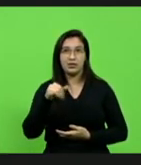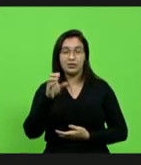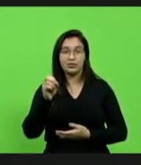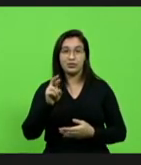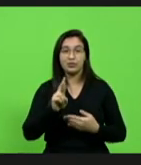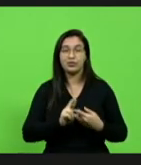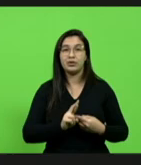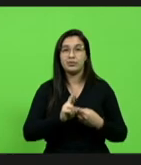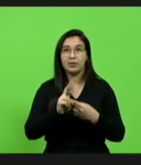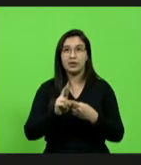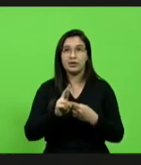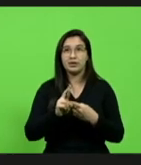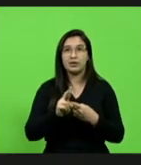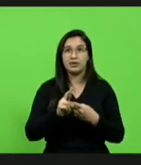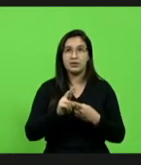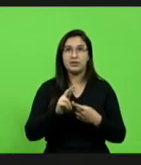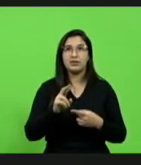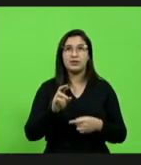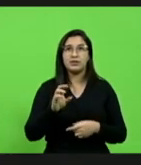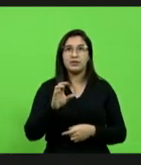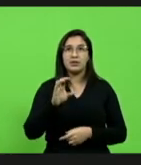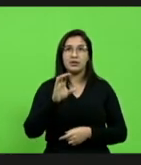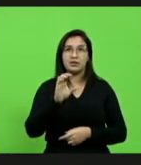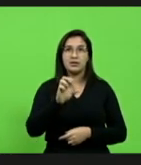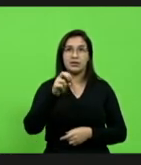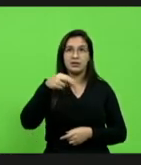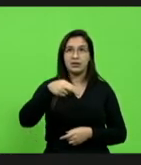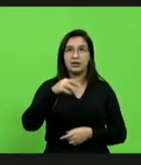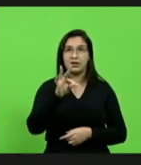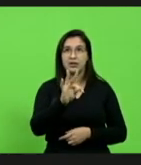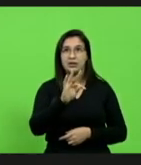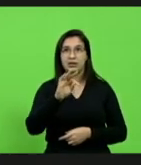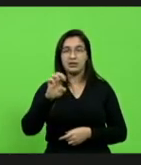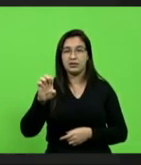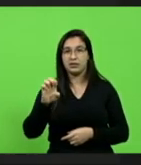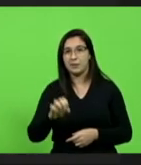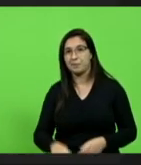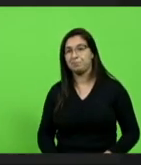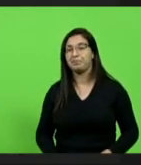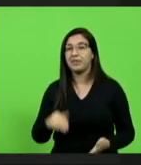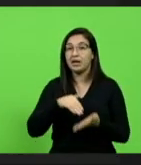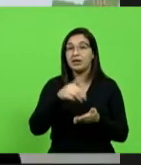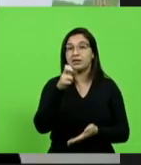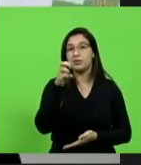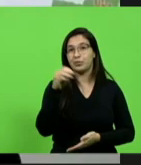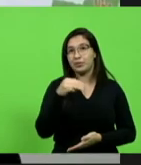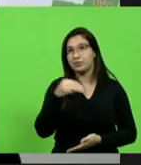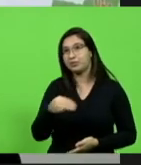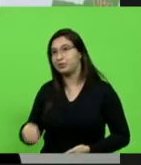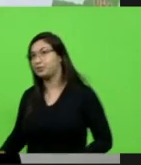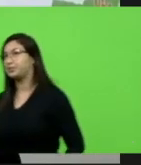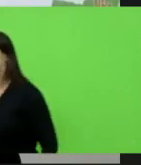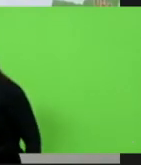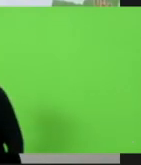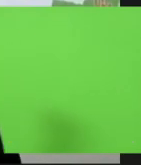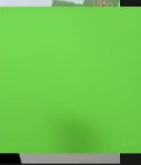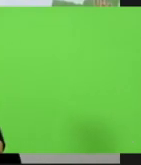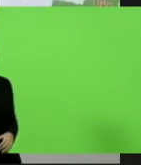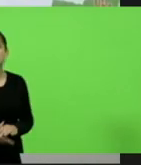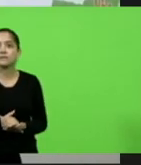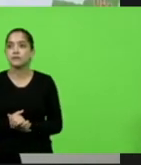Confederação Nacional dos Trabalhadores em Educação. Professor Heleno, 5 minutos também. Obrigado, deputada